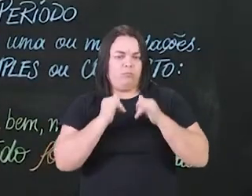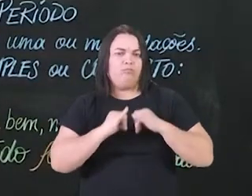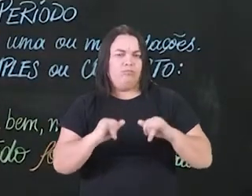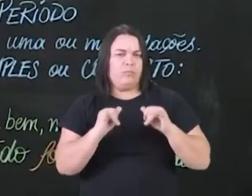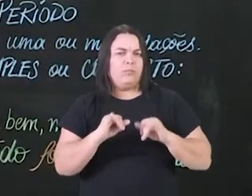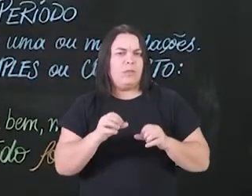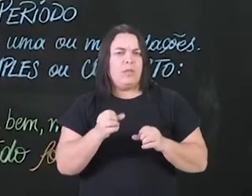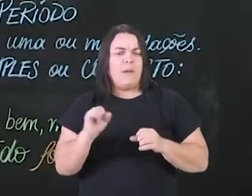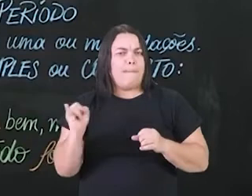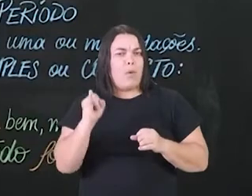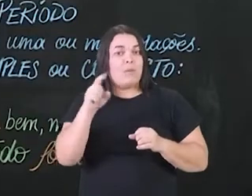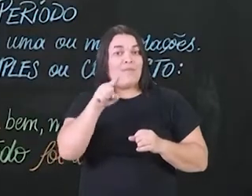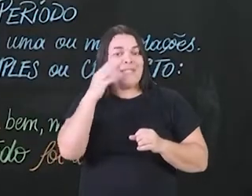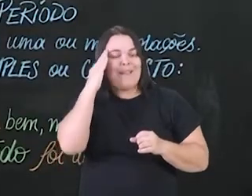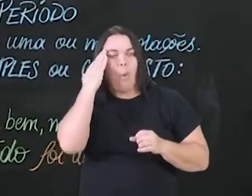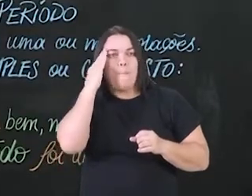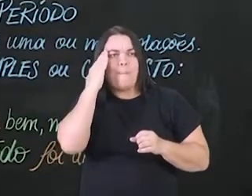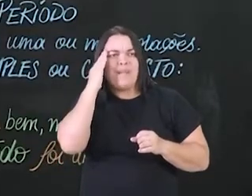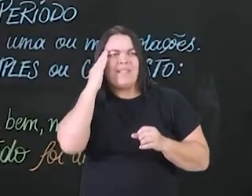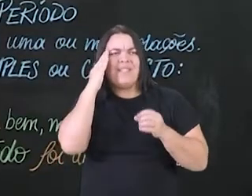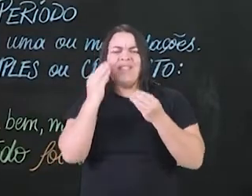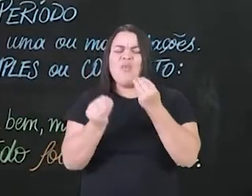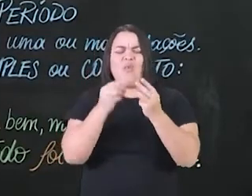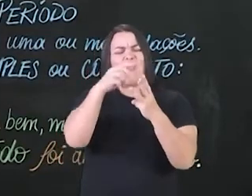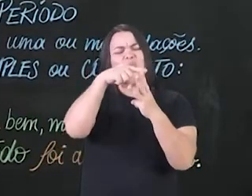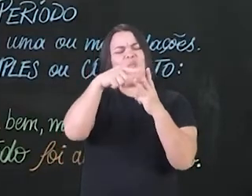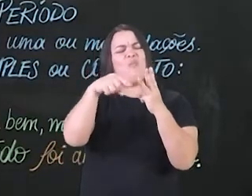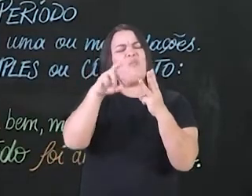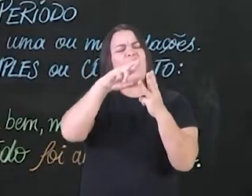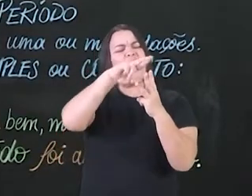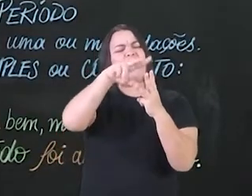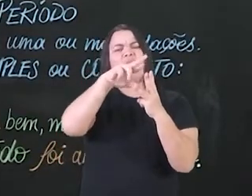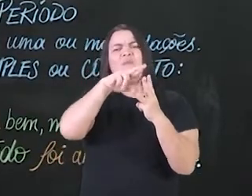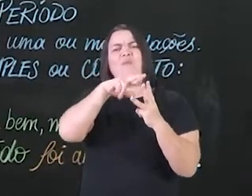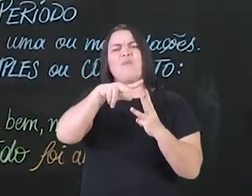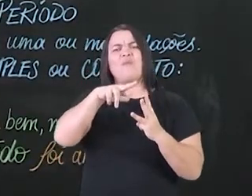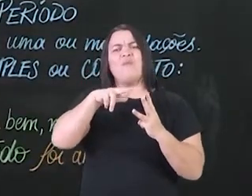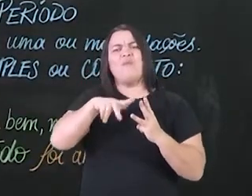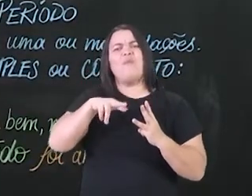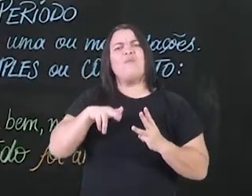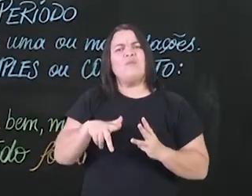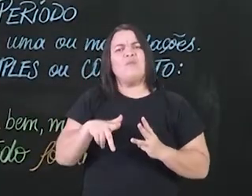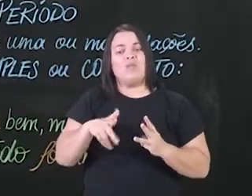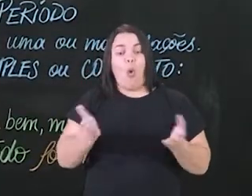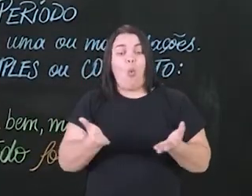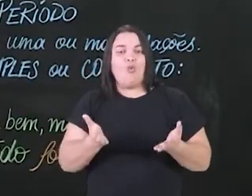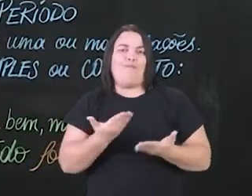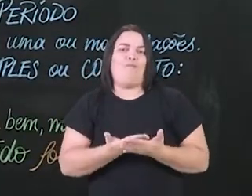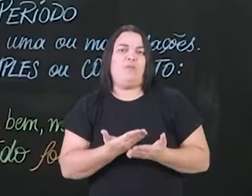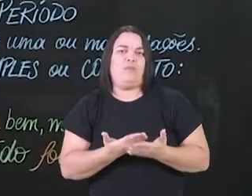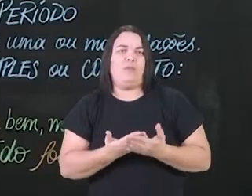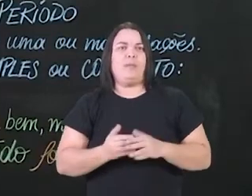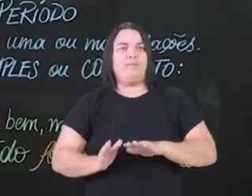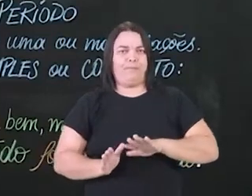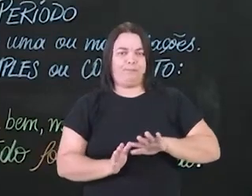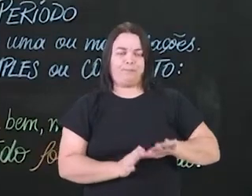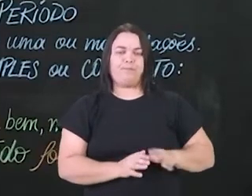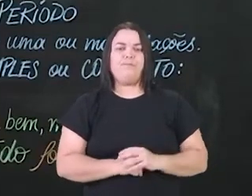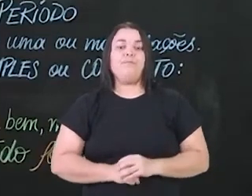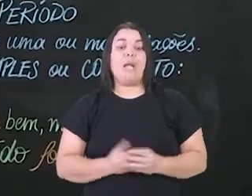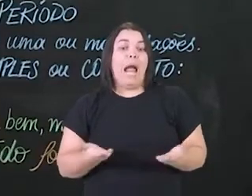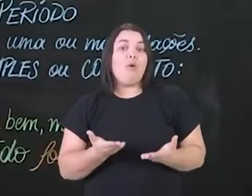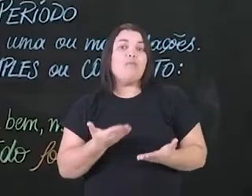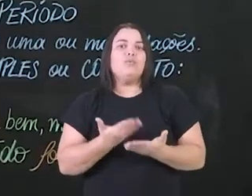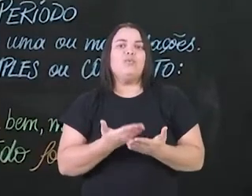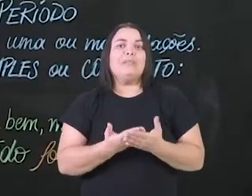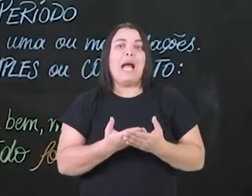são necessárias para a gente compreender a distinção entre esses três elementos que centralizam a aula de hoje. Quando a gente passa a